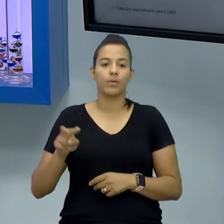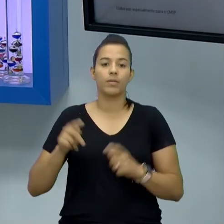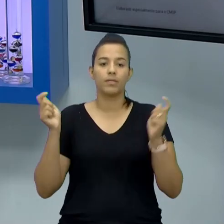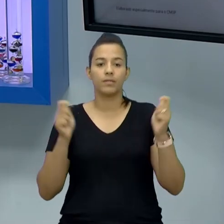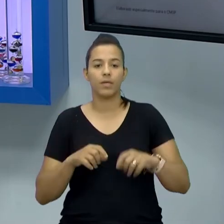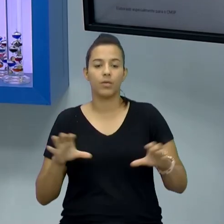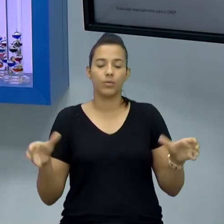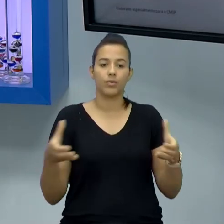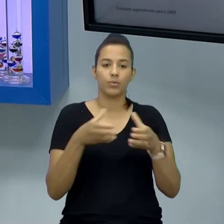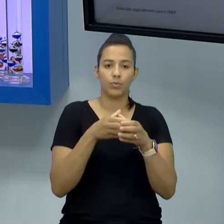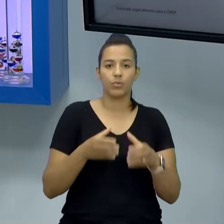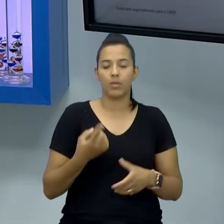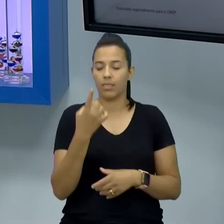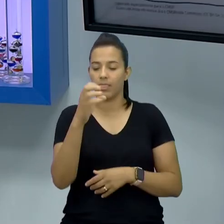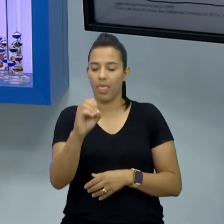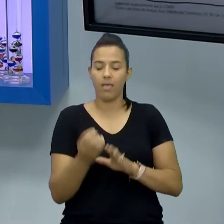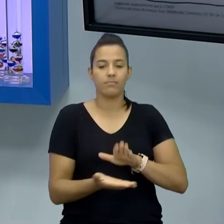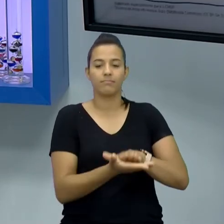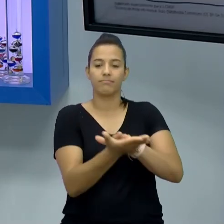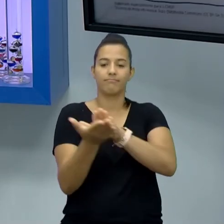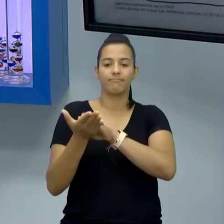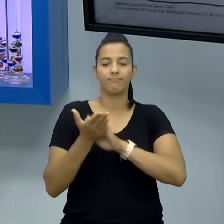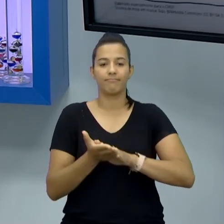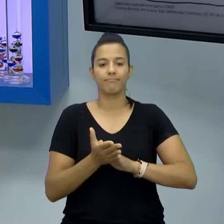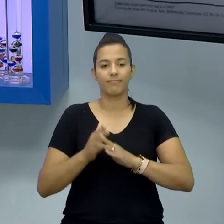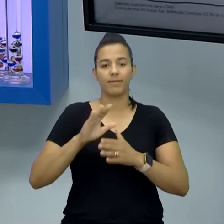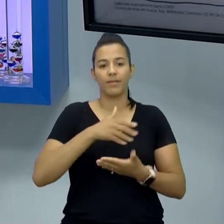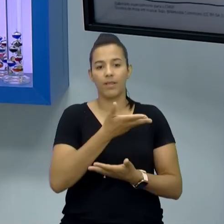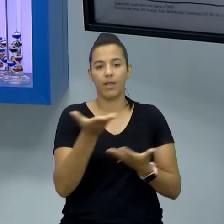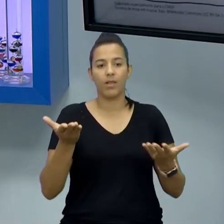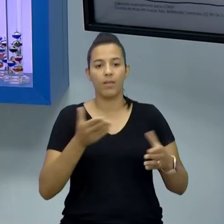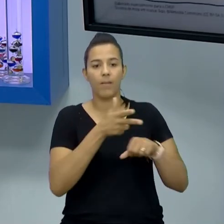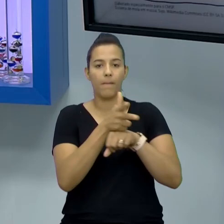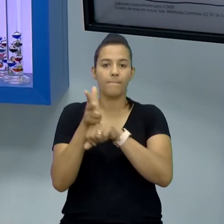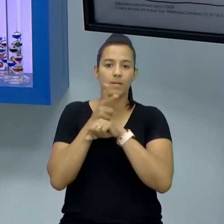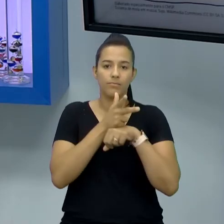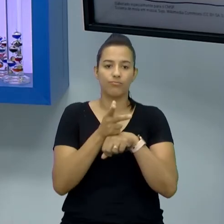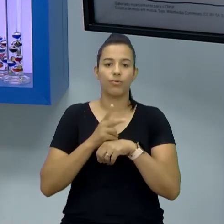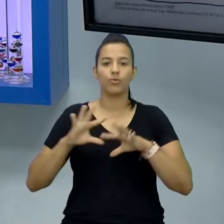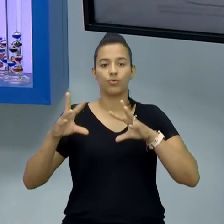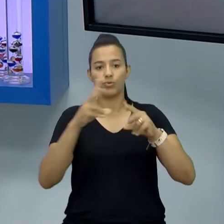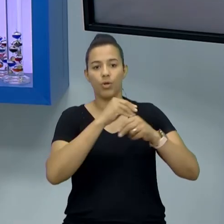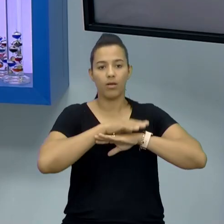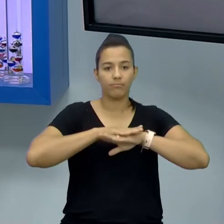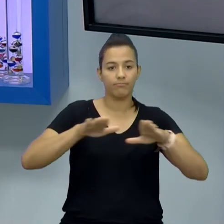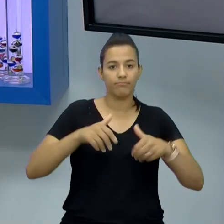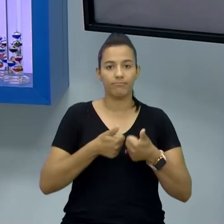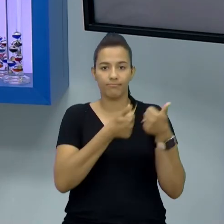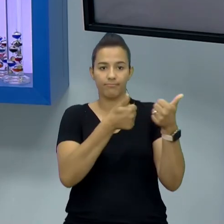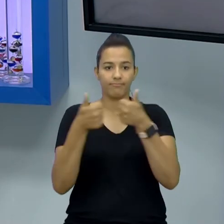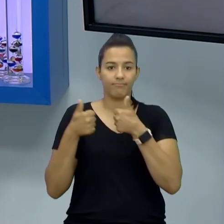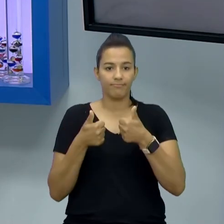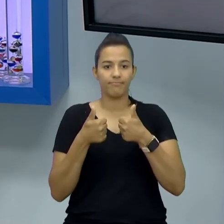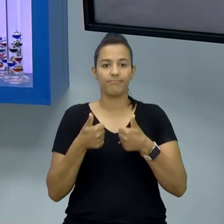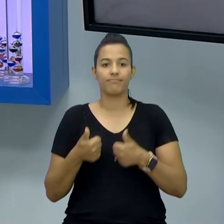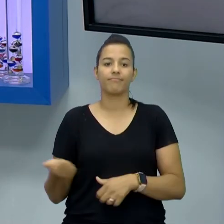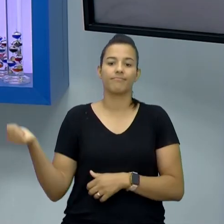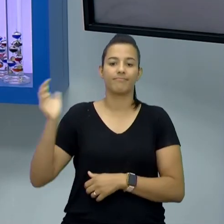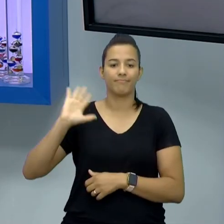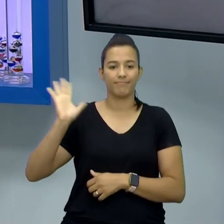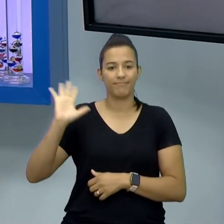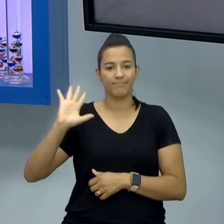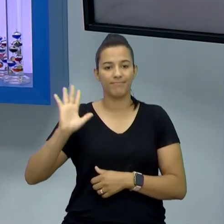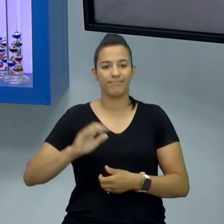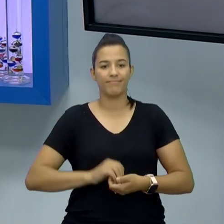nossa equipe, nota 10 aí, tudo aí, nossa equipe. O pessoal aqui da produção também, nossa equipe. Fechamos, Gibalina! E manda uma!